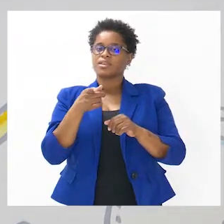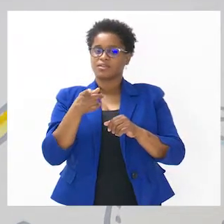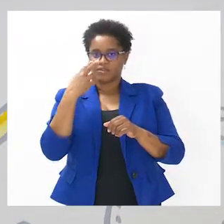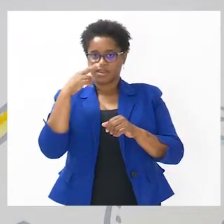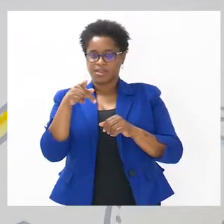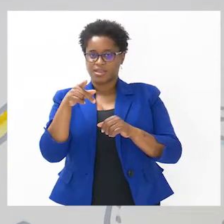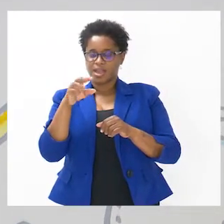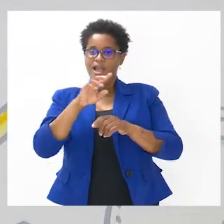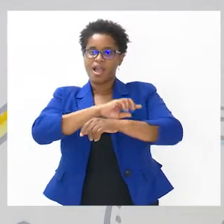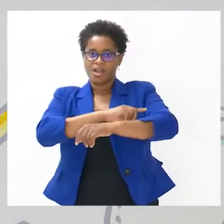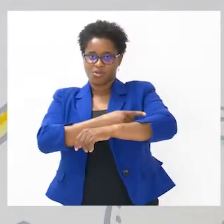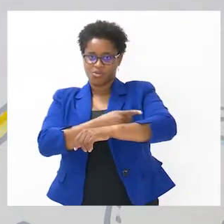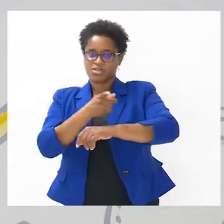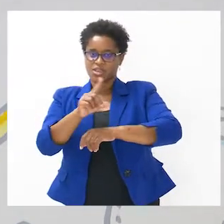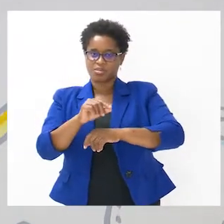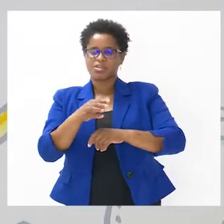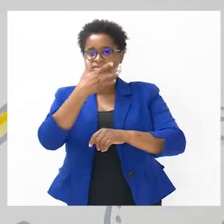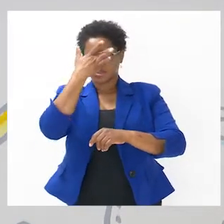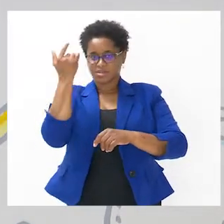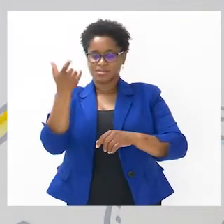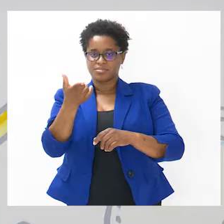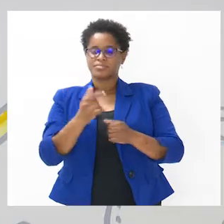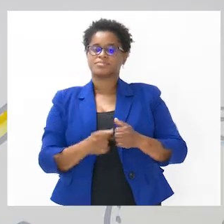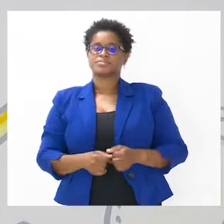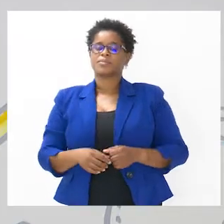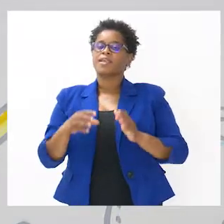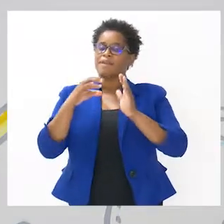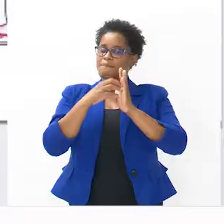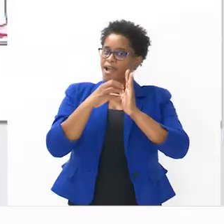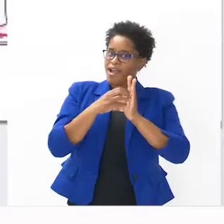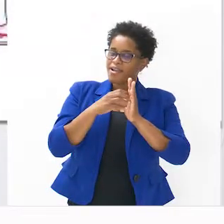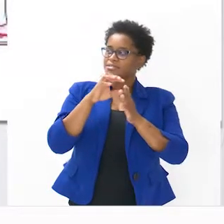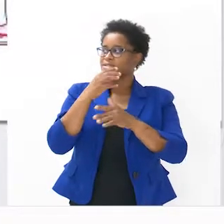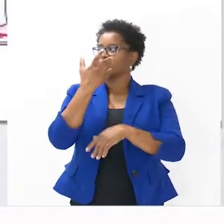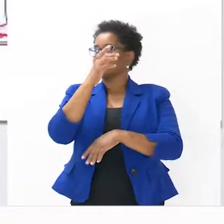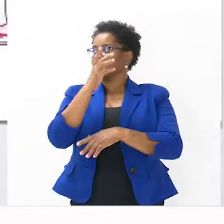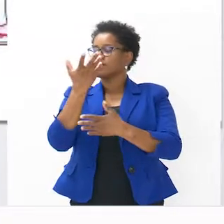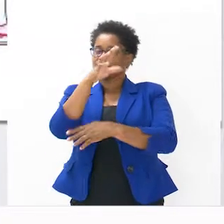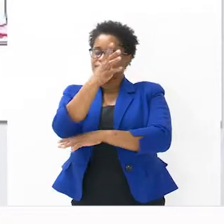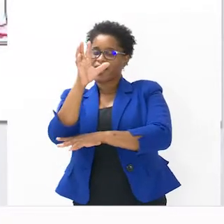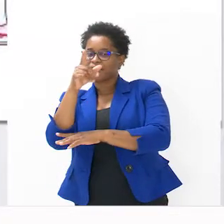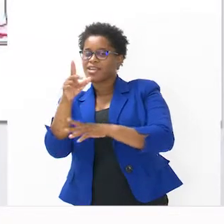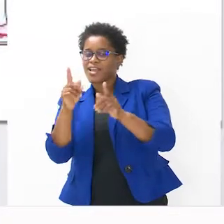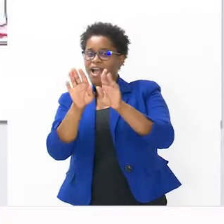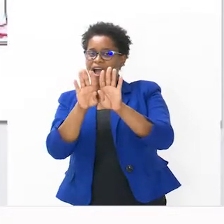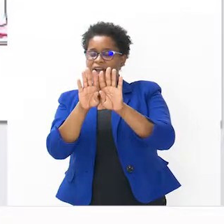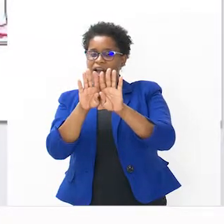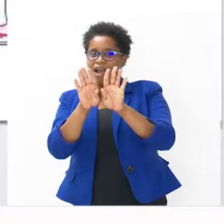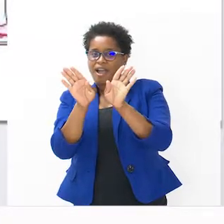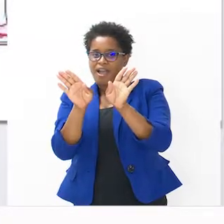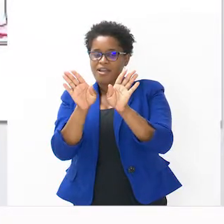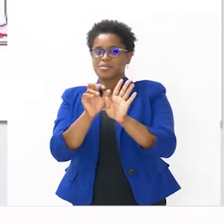ângulos também. Uma simples imagem, árvore, nós temos aqui essa abertura também,